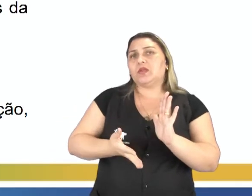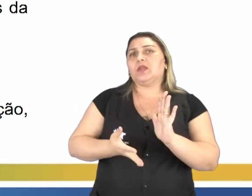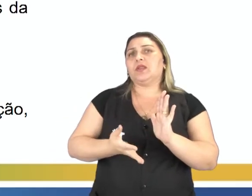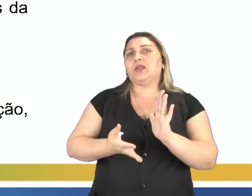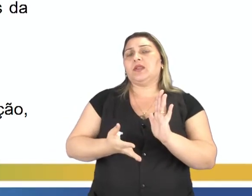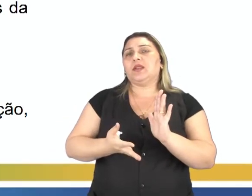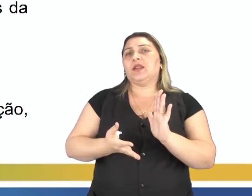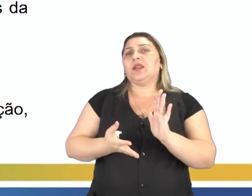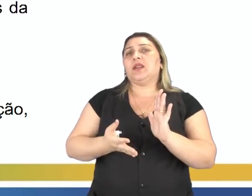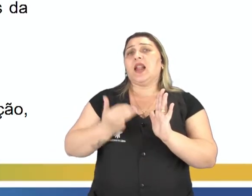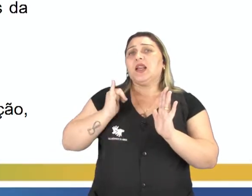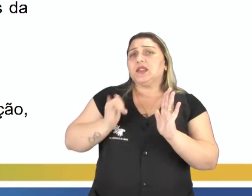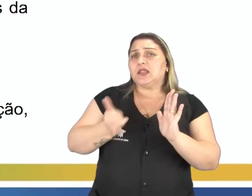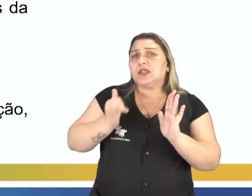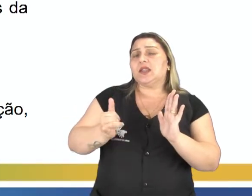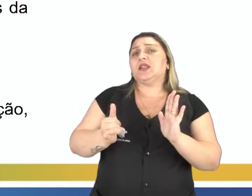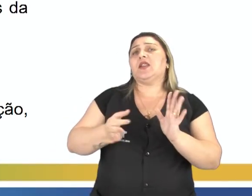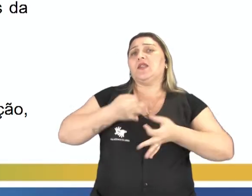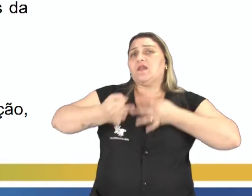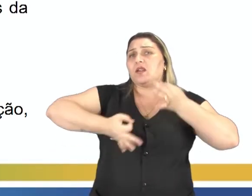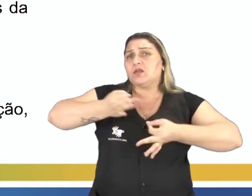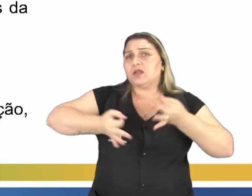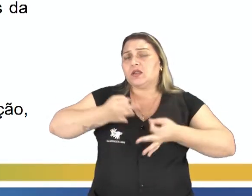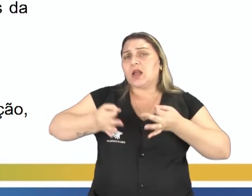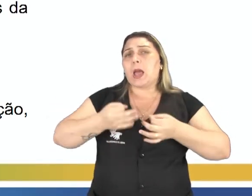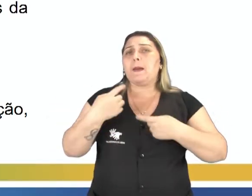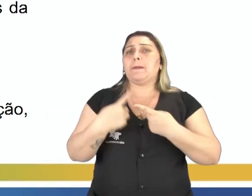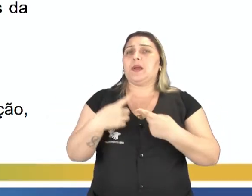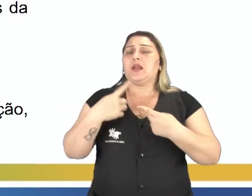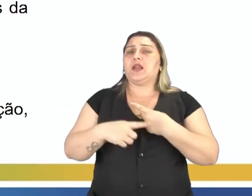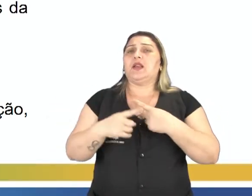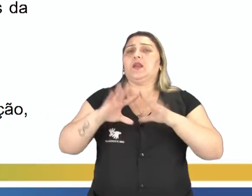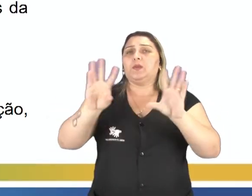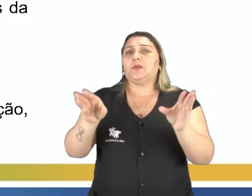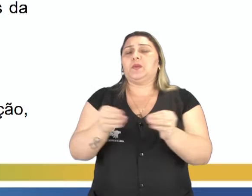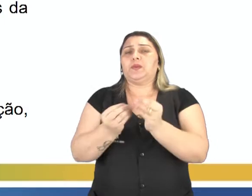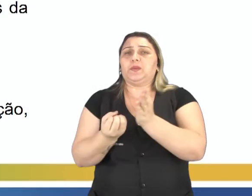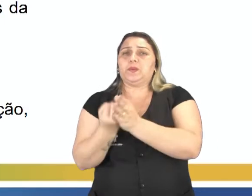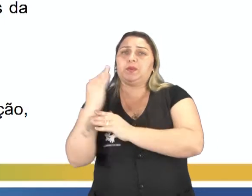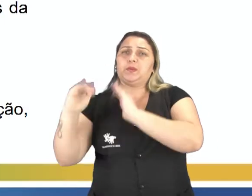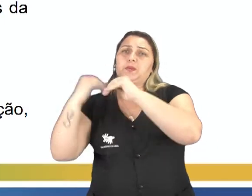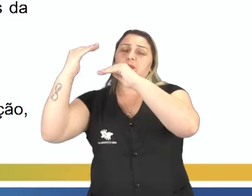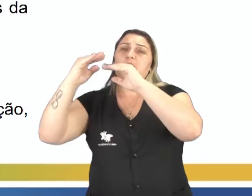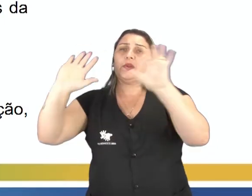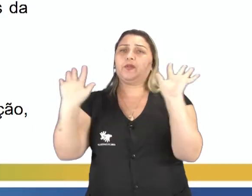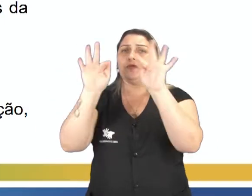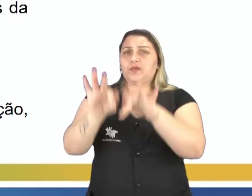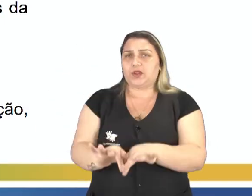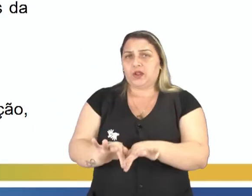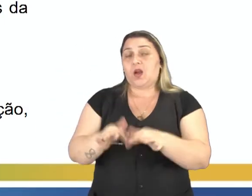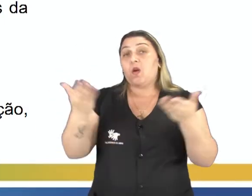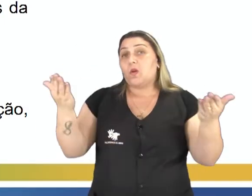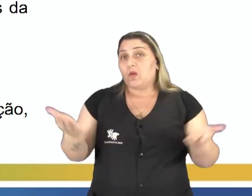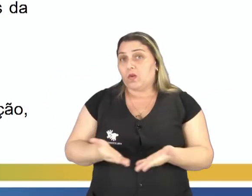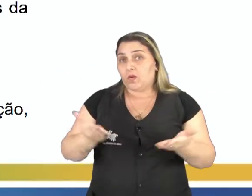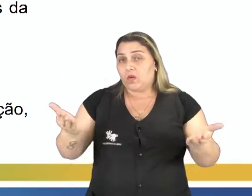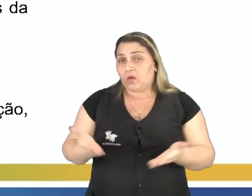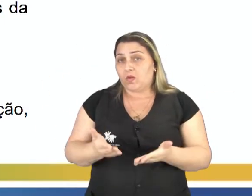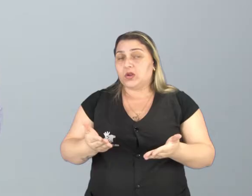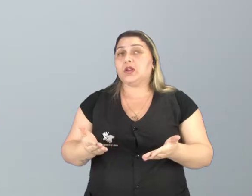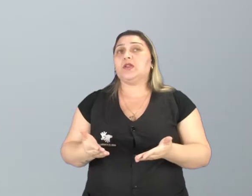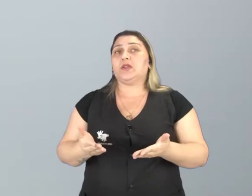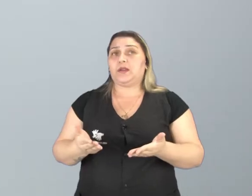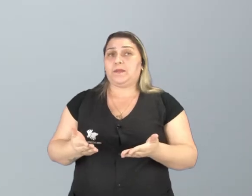opinião, ela é dissertativo-argumentativo. Então, ela tem que ter introdução, desenvolvimento e conclusão.